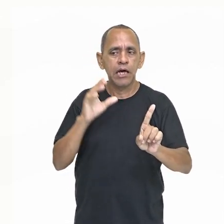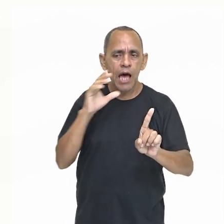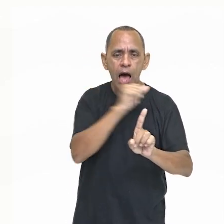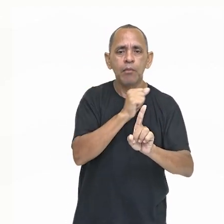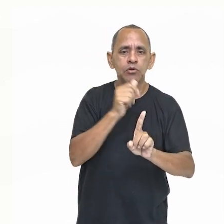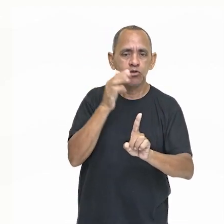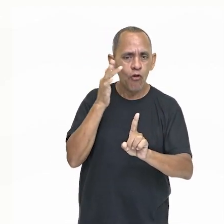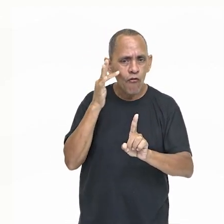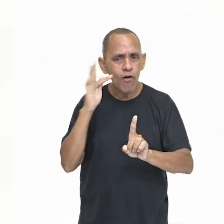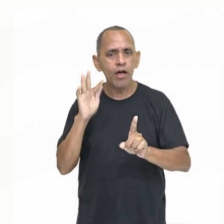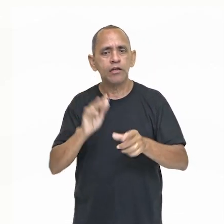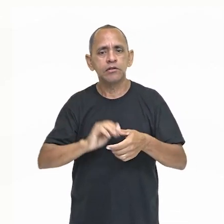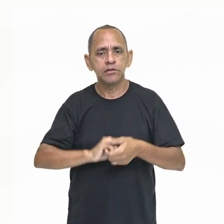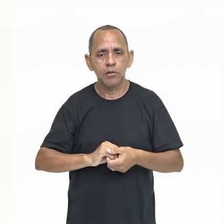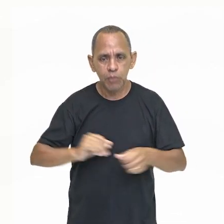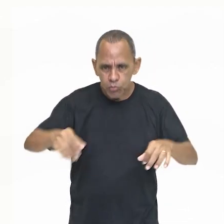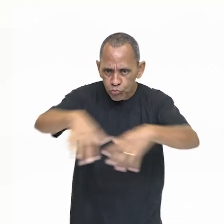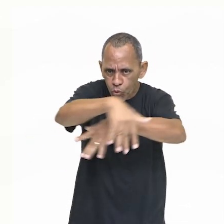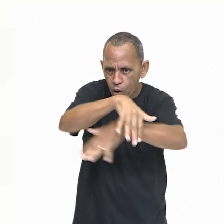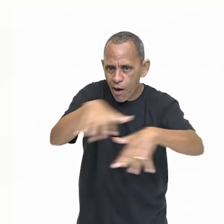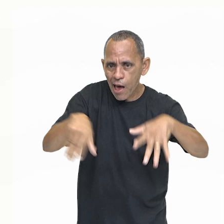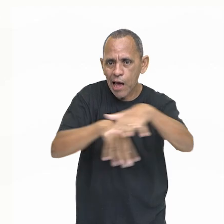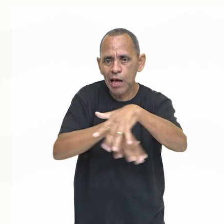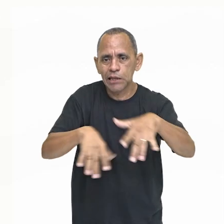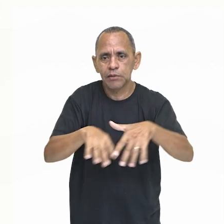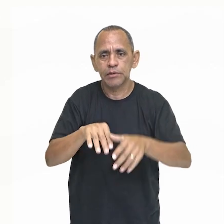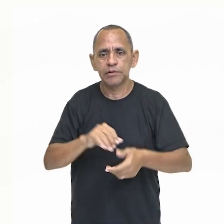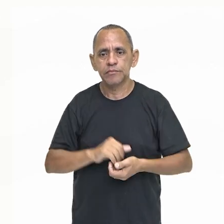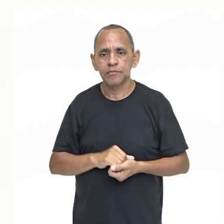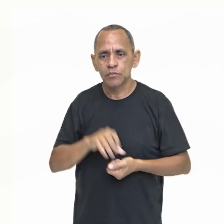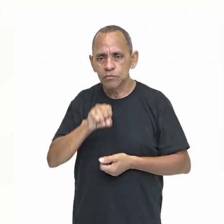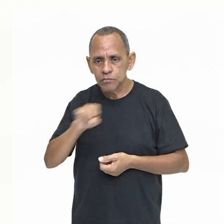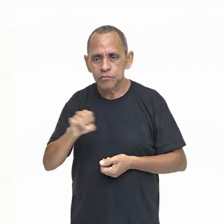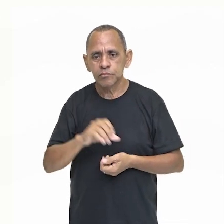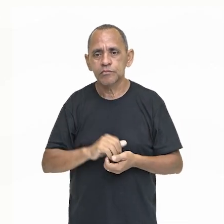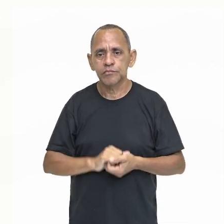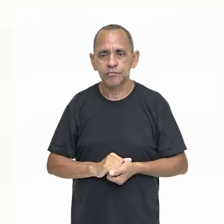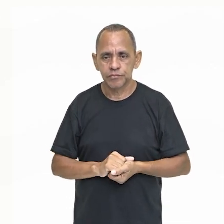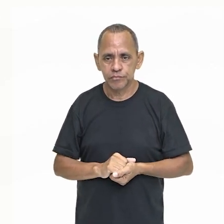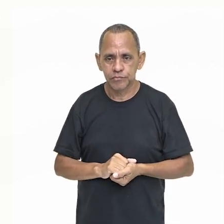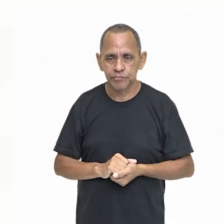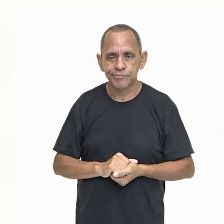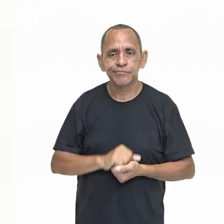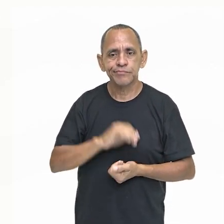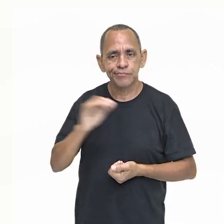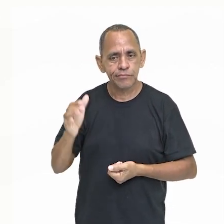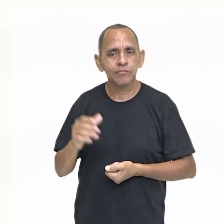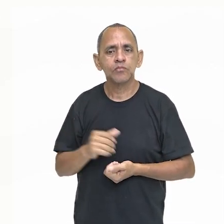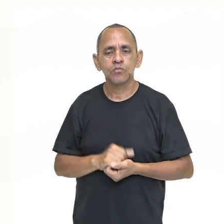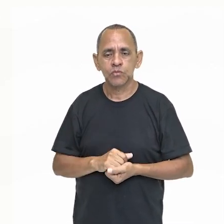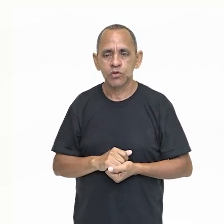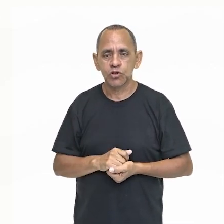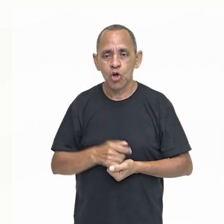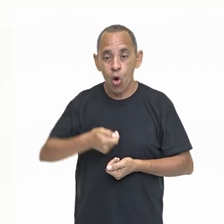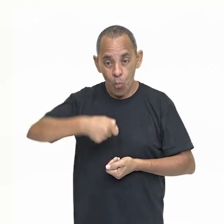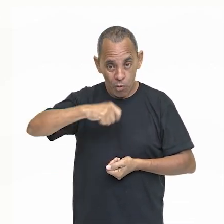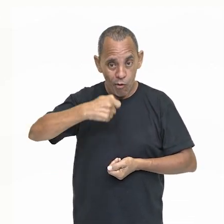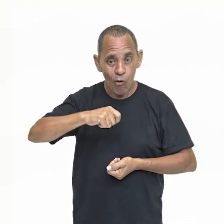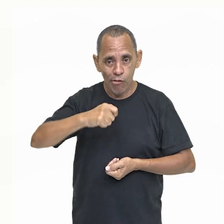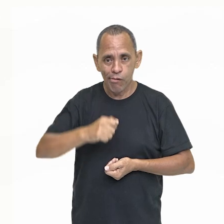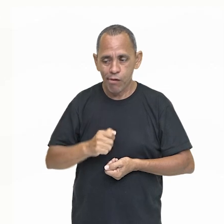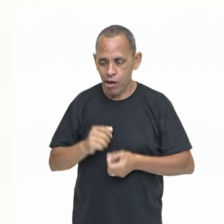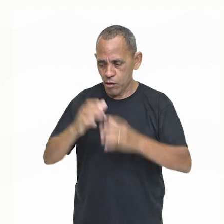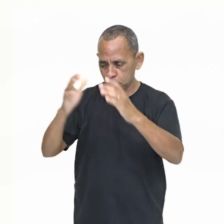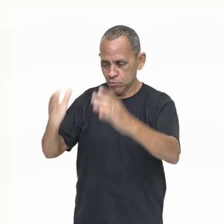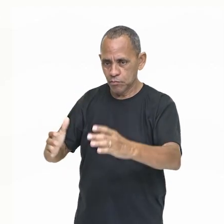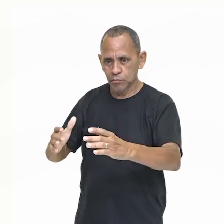matéria. Ou seja, se eu coloquei uma colher em uma panela quente, eu